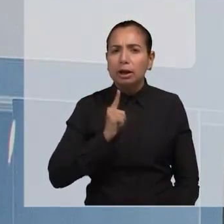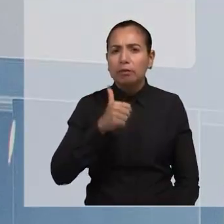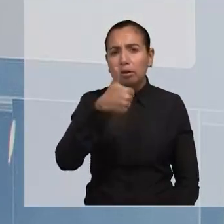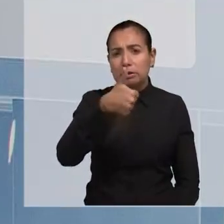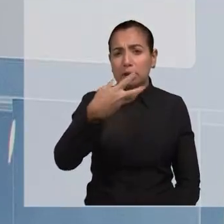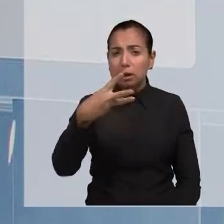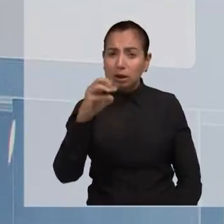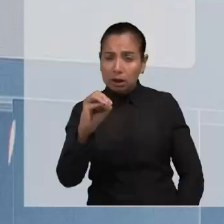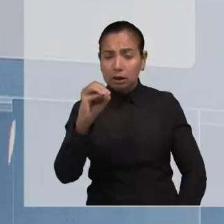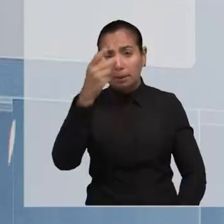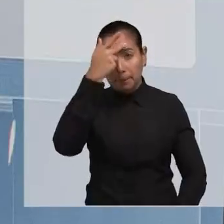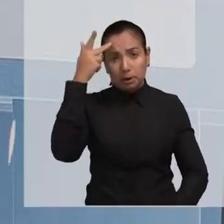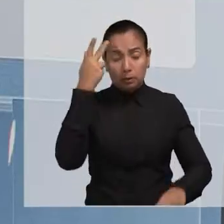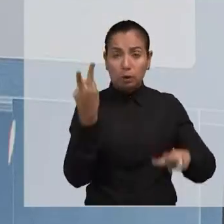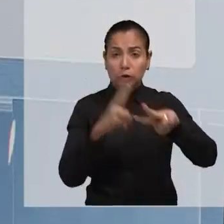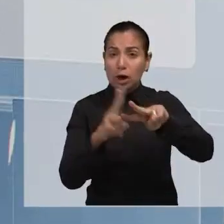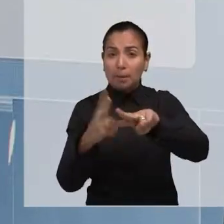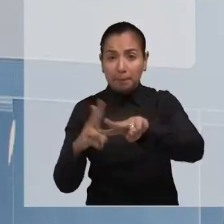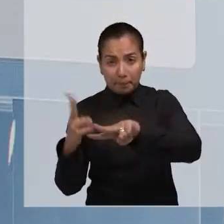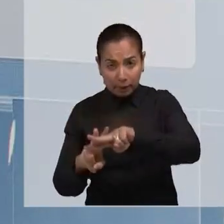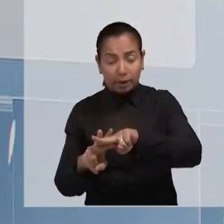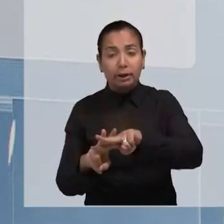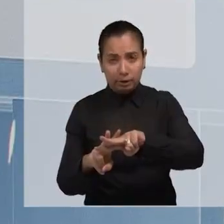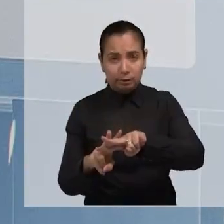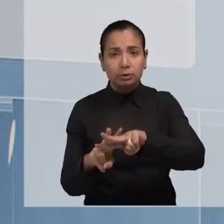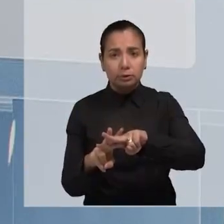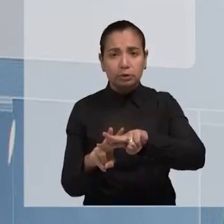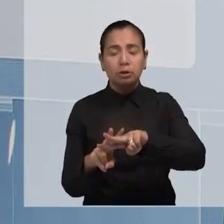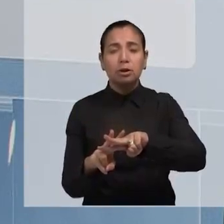130 presos, né? E